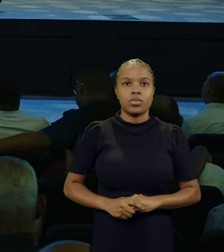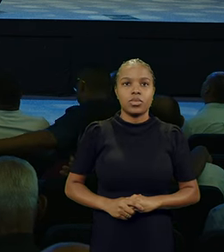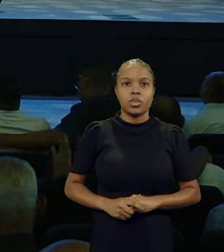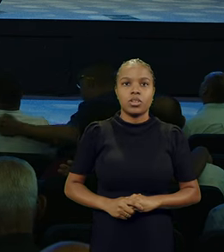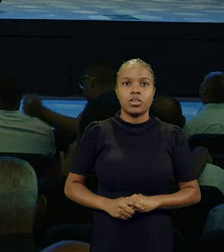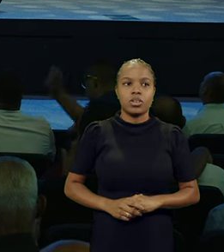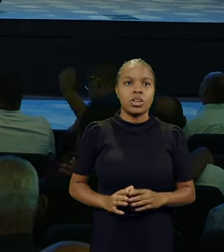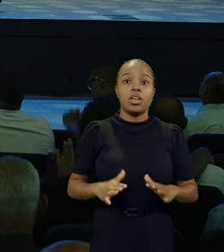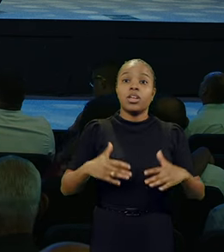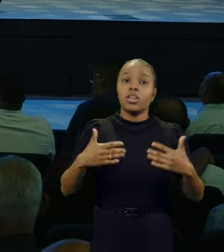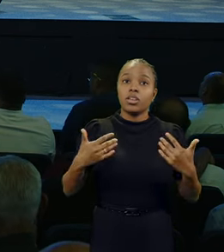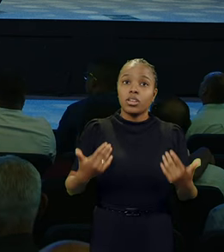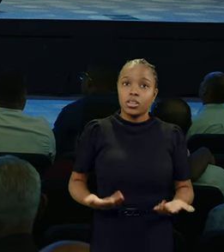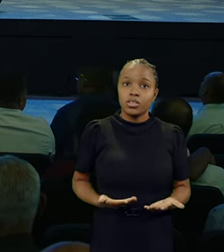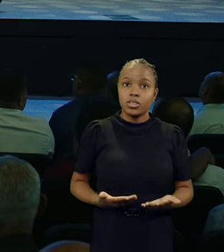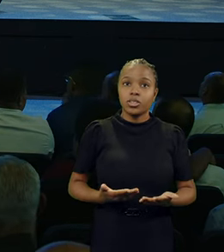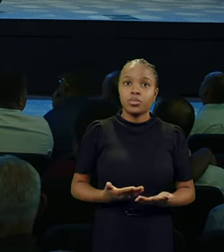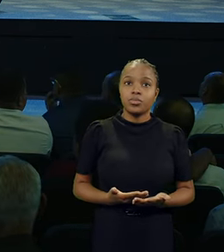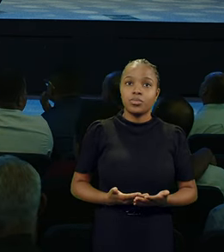Então ouça,